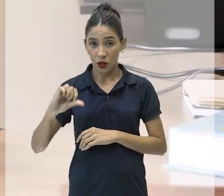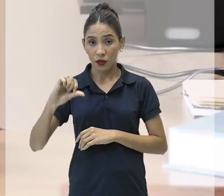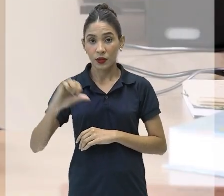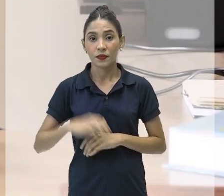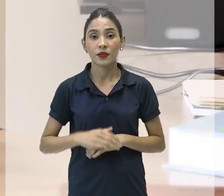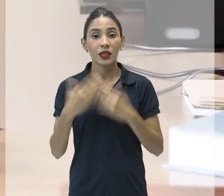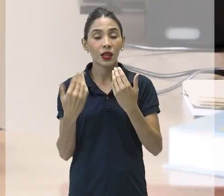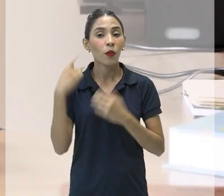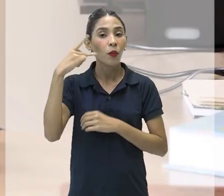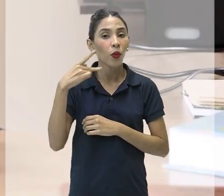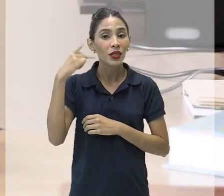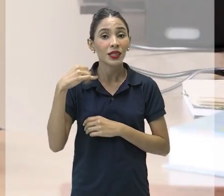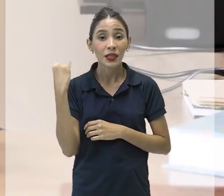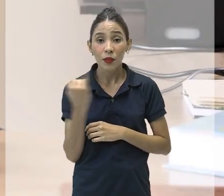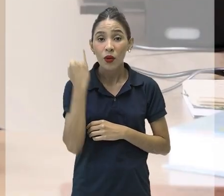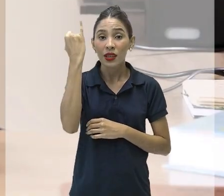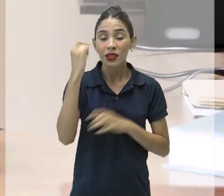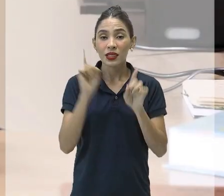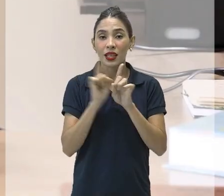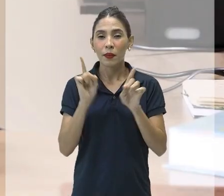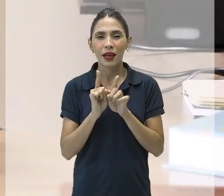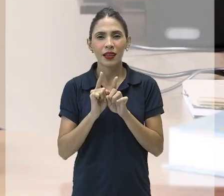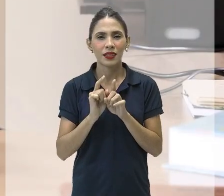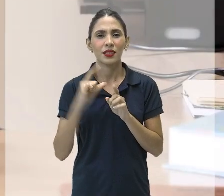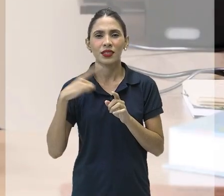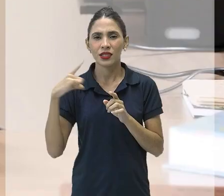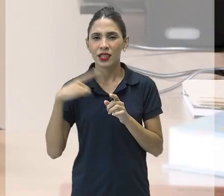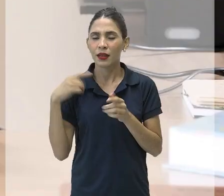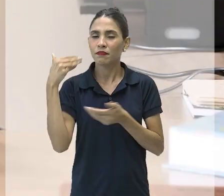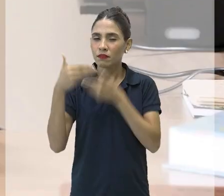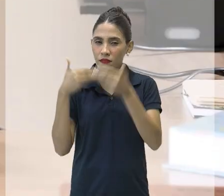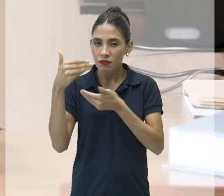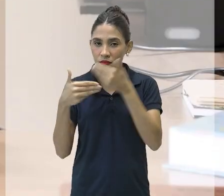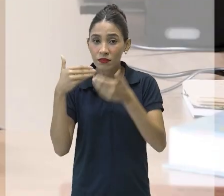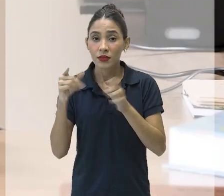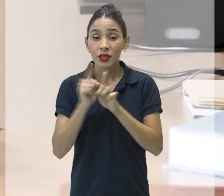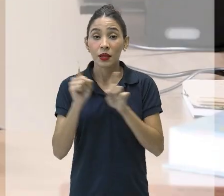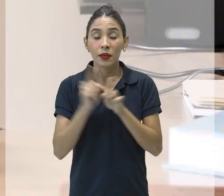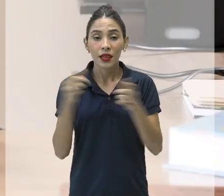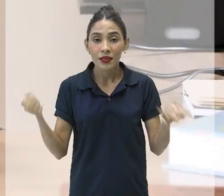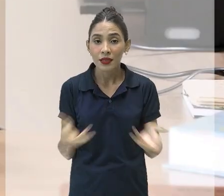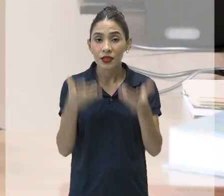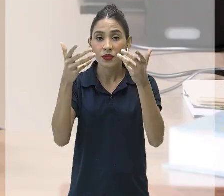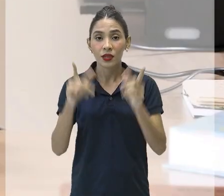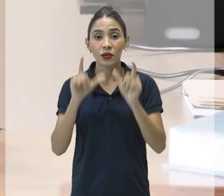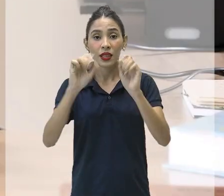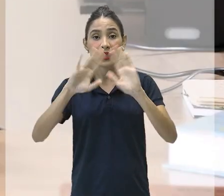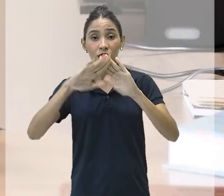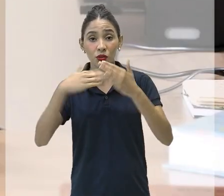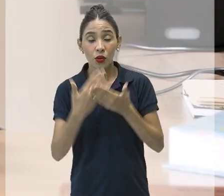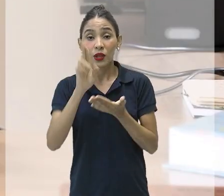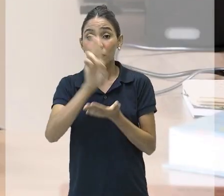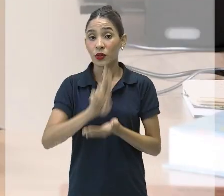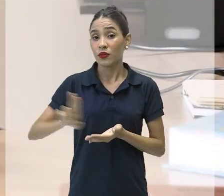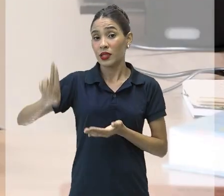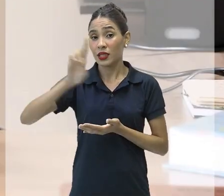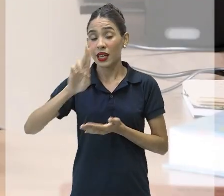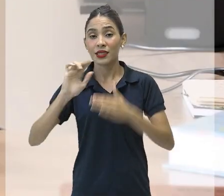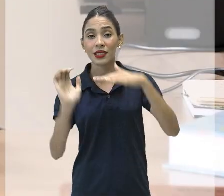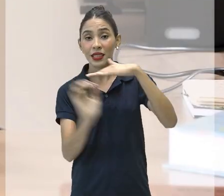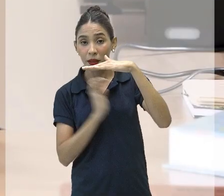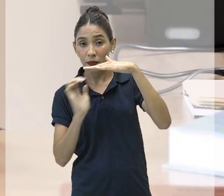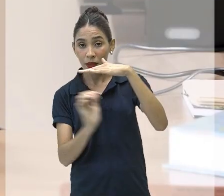uma política importante, que nós temos aí já uma boa trajetória, incentivando que as escolas, as universidades, as